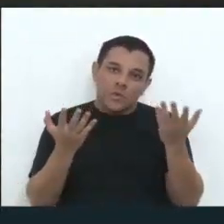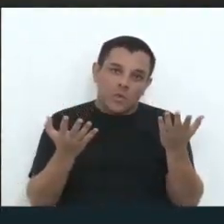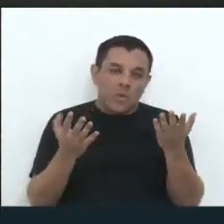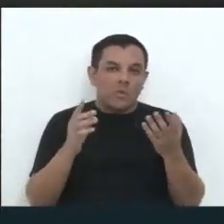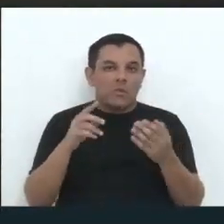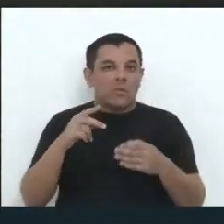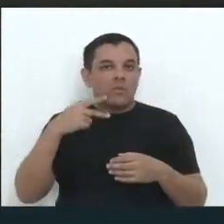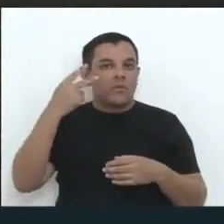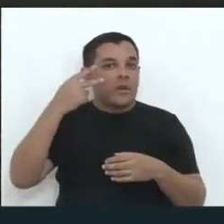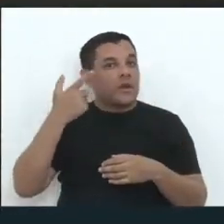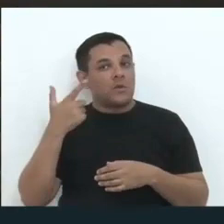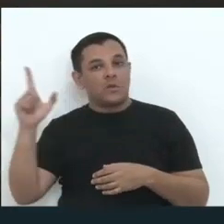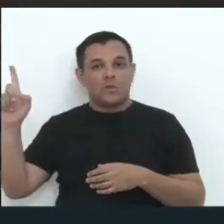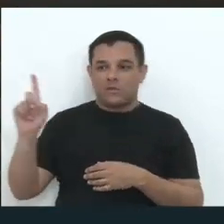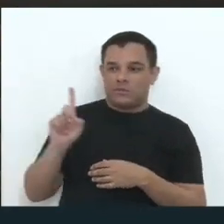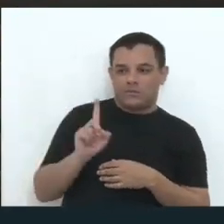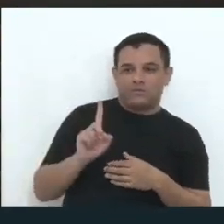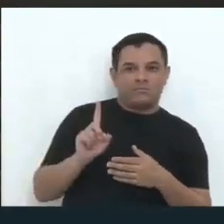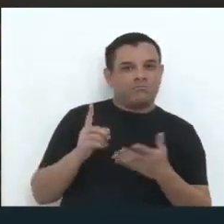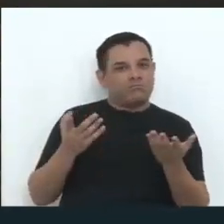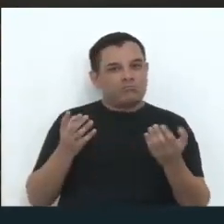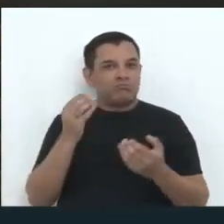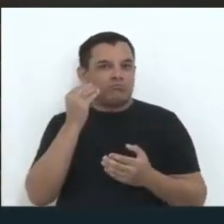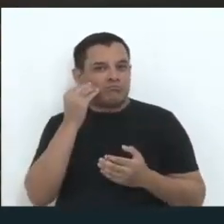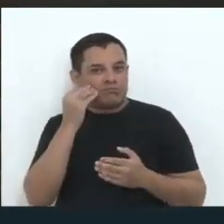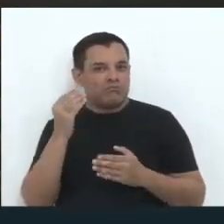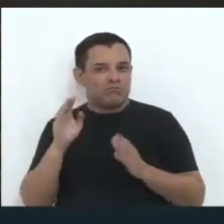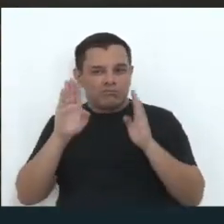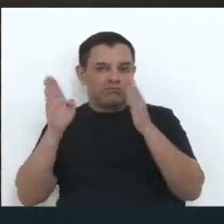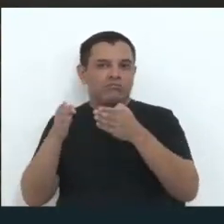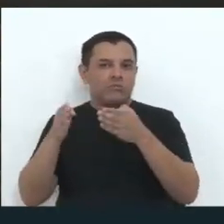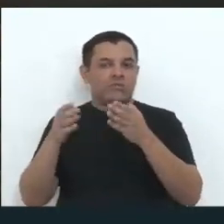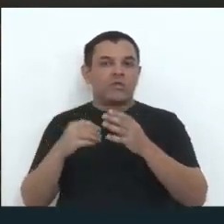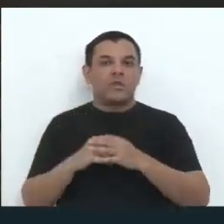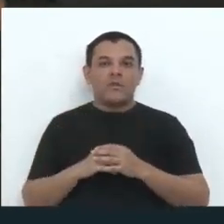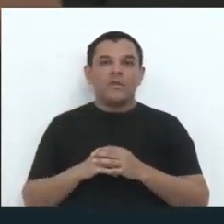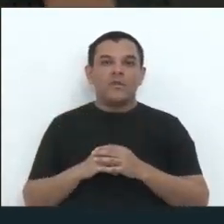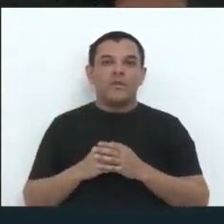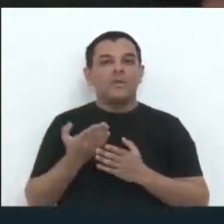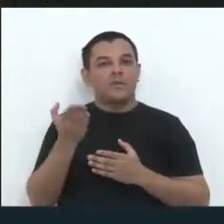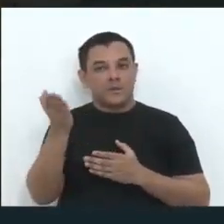vereador, que também está atuando nessa área, que o vereador